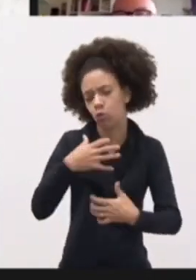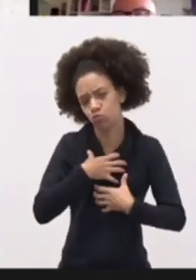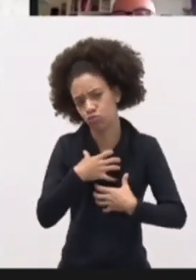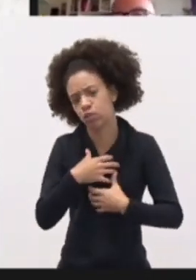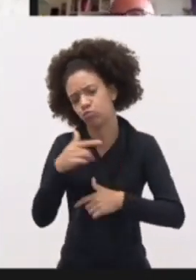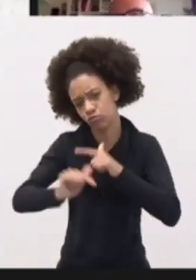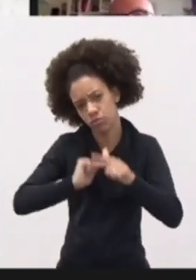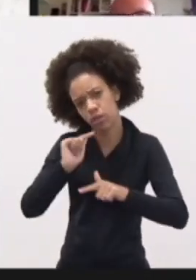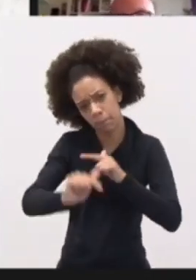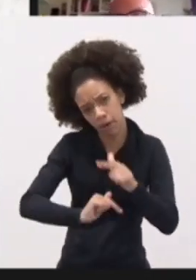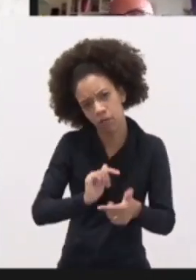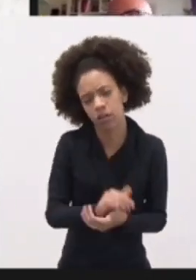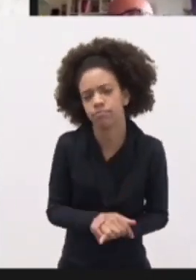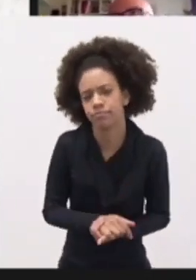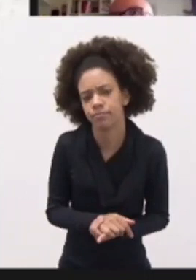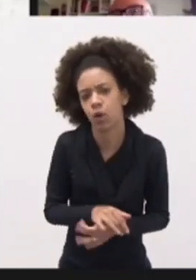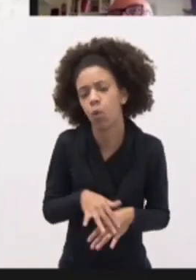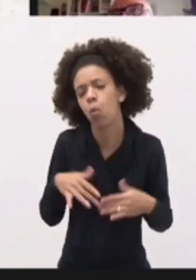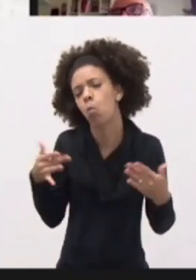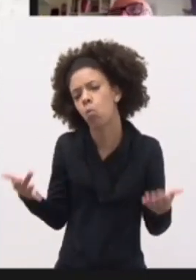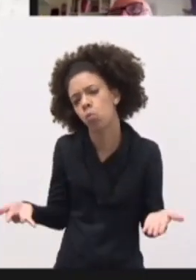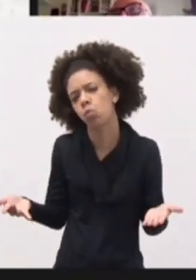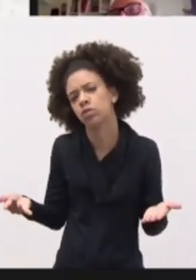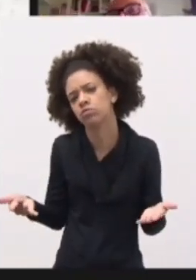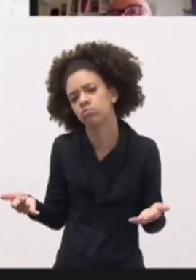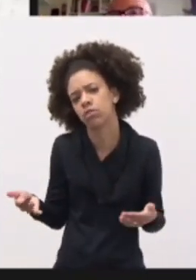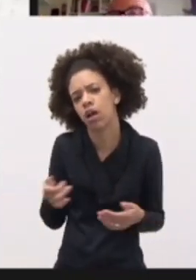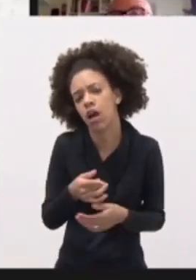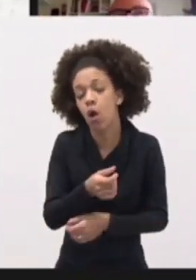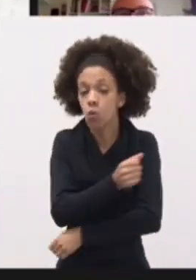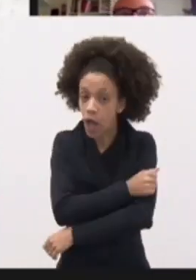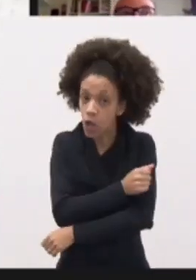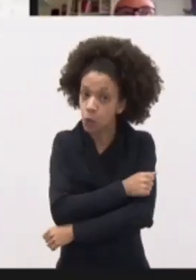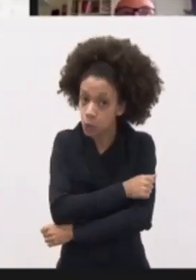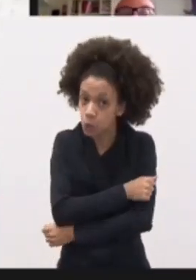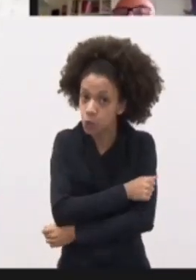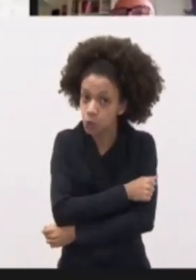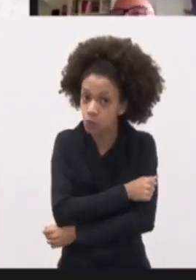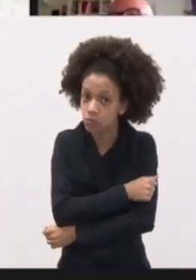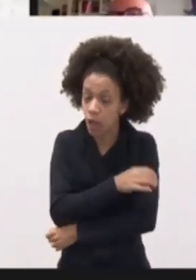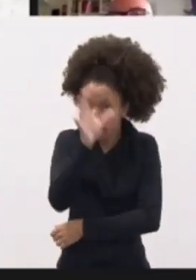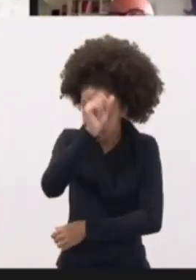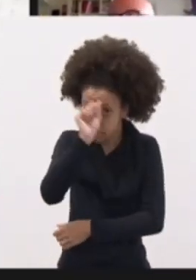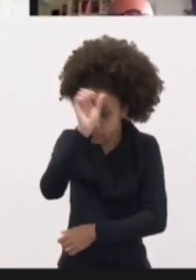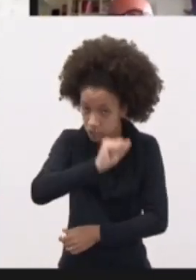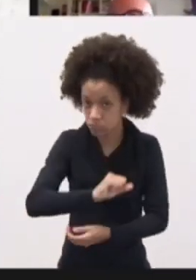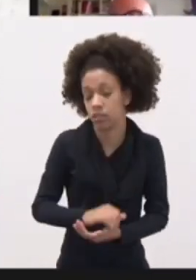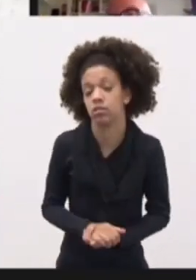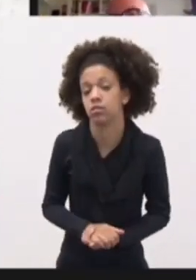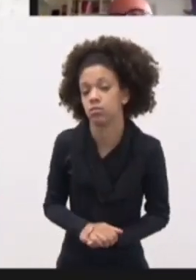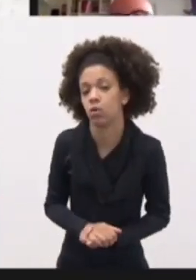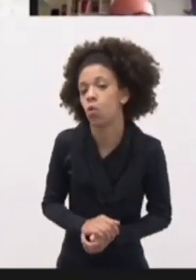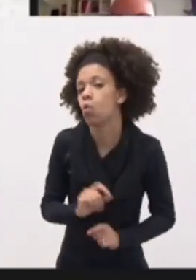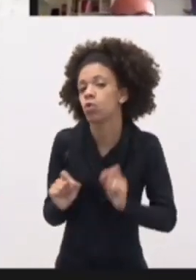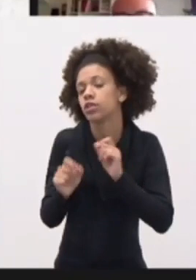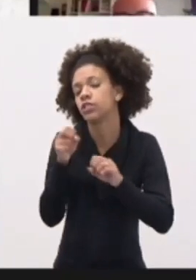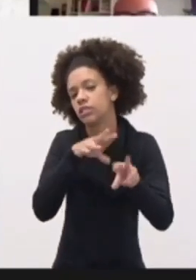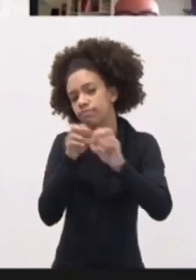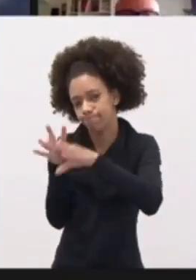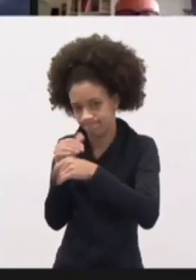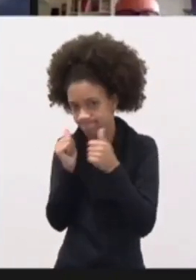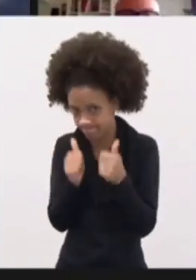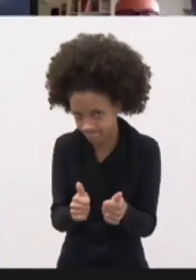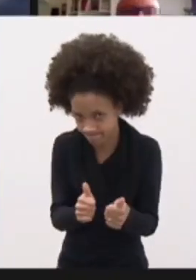trabalhar o quanto o quanto os alunos apreenderam sobre o que você ensinou,